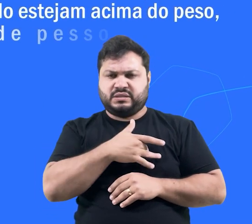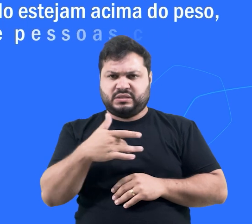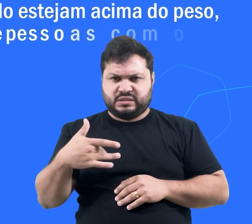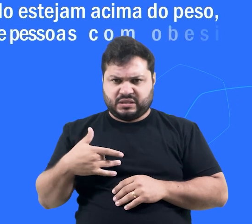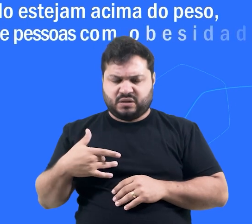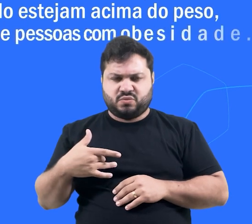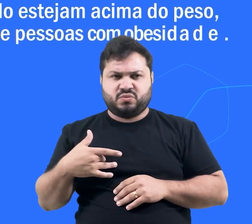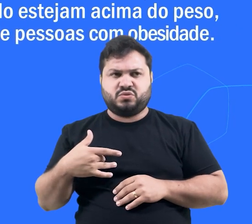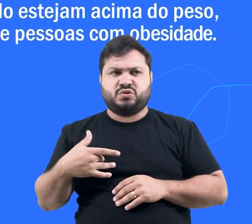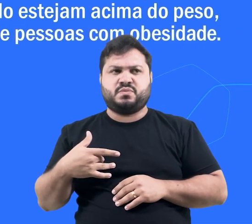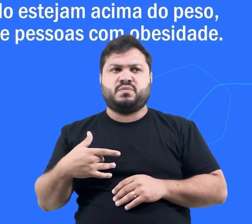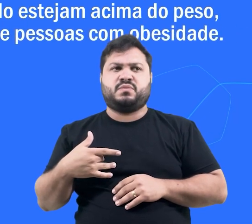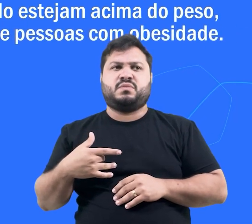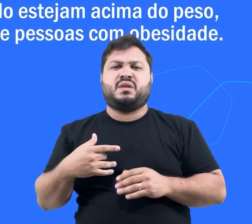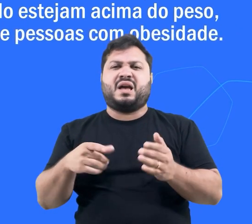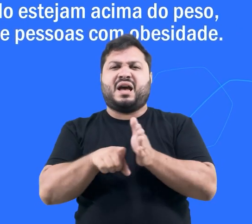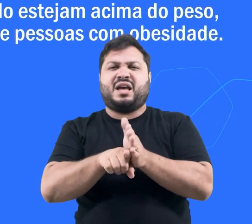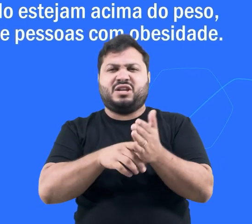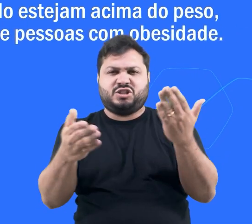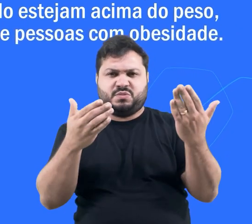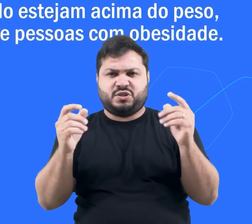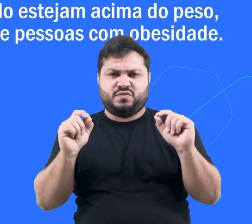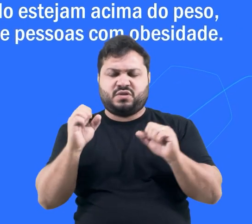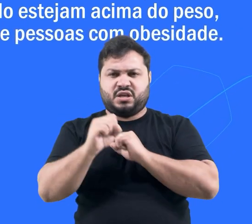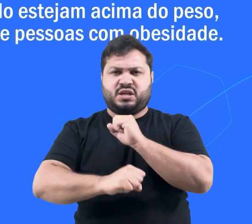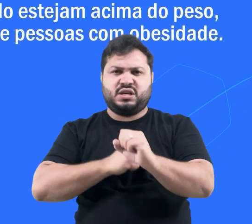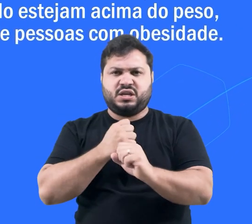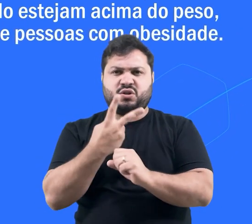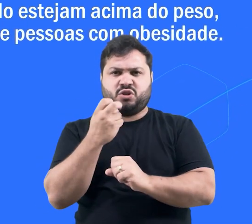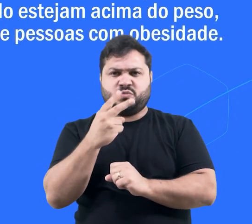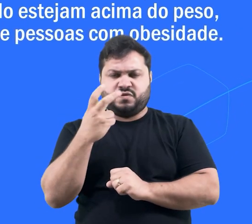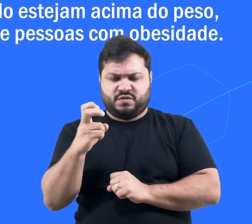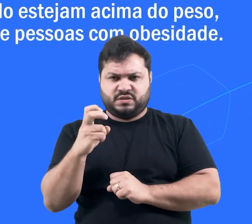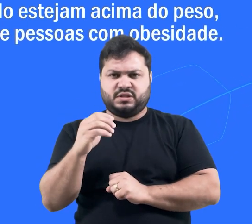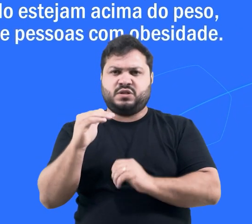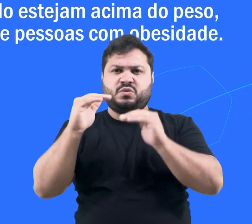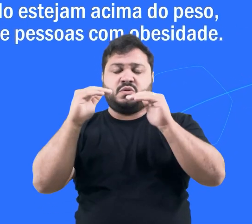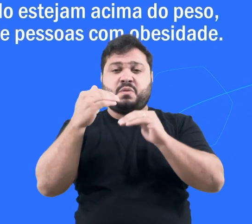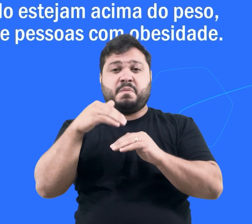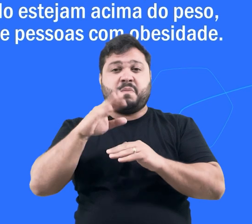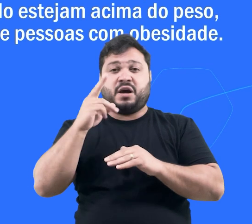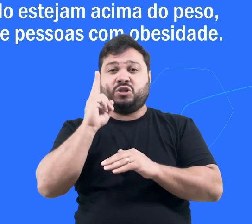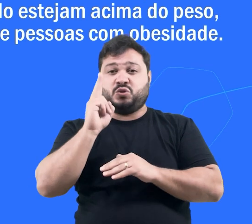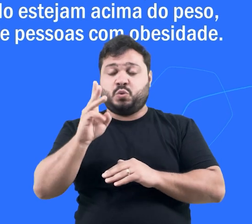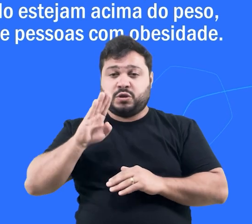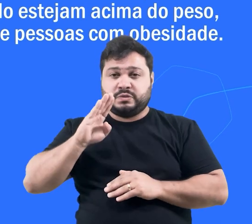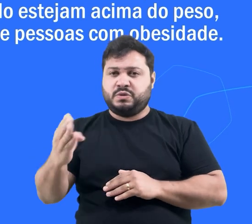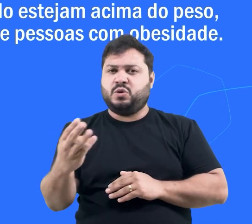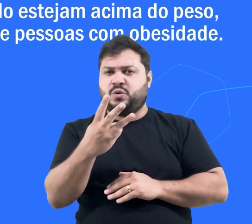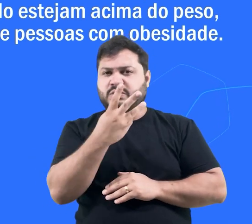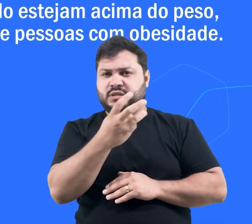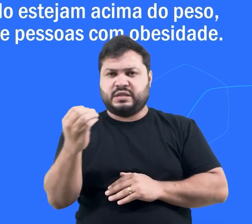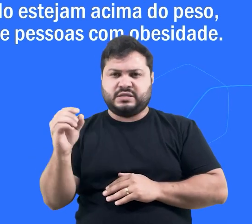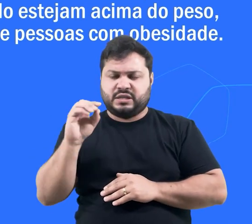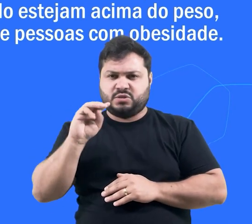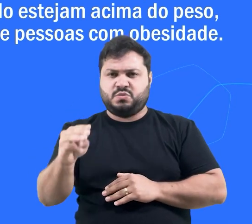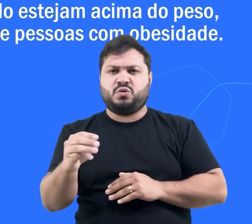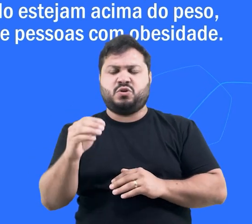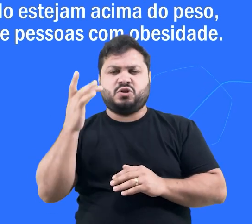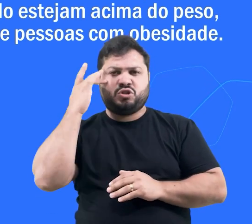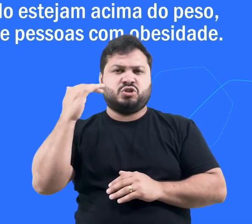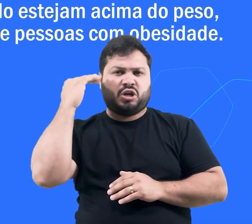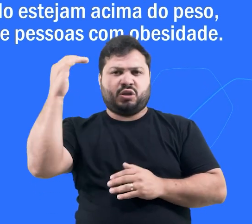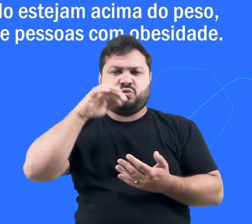de Saúde, a OMS, a estimativa é que em 2025, mais de 2 bilhões e 300 milhões